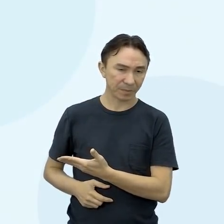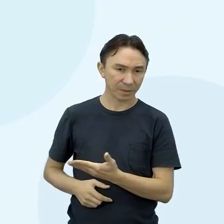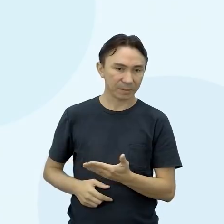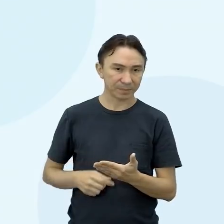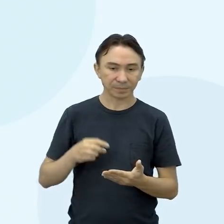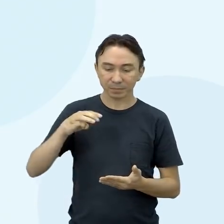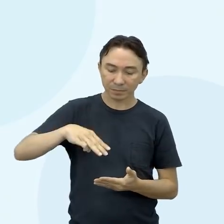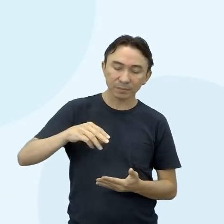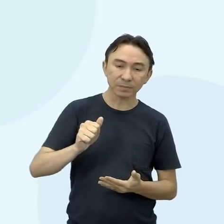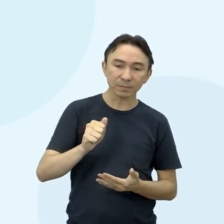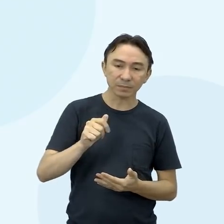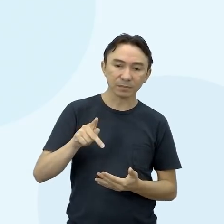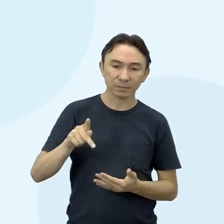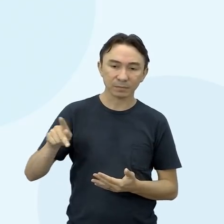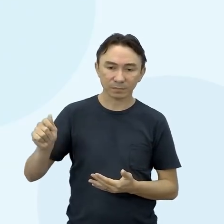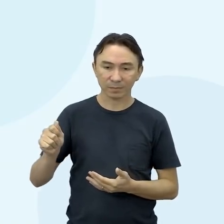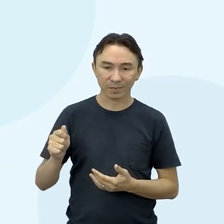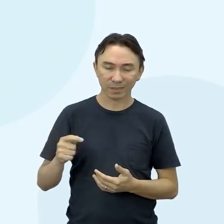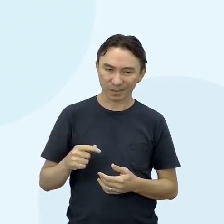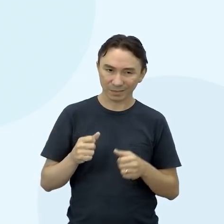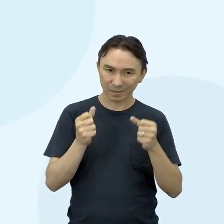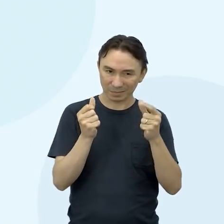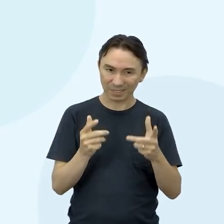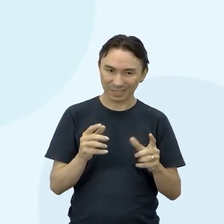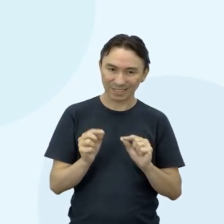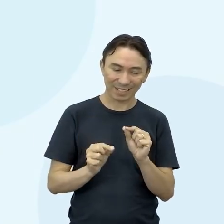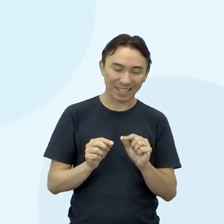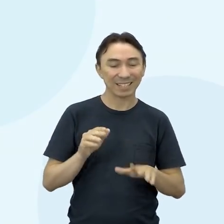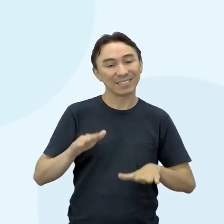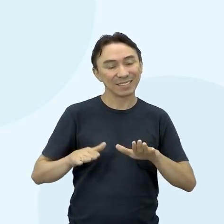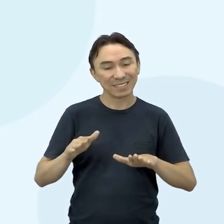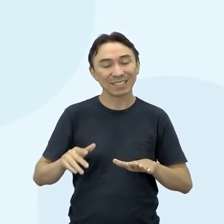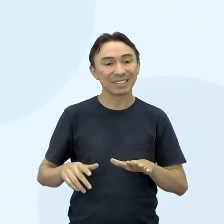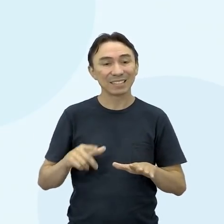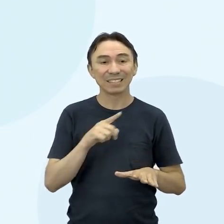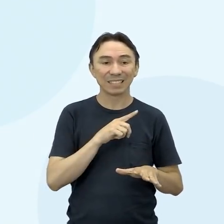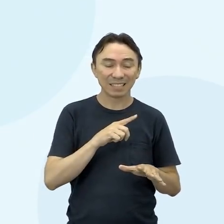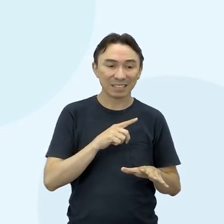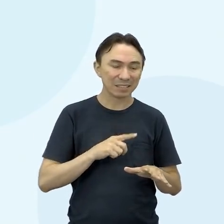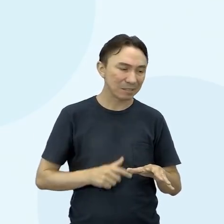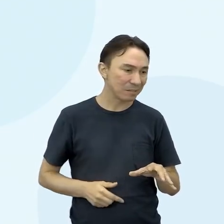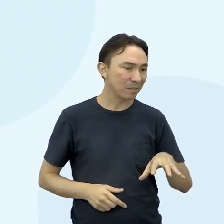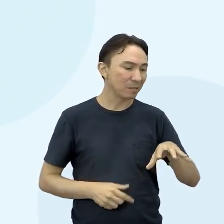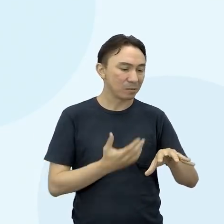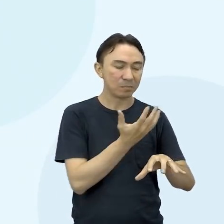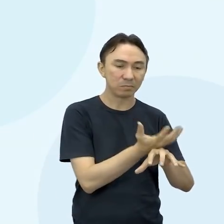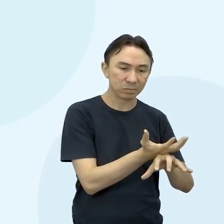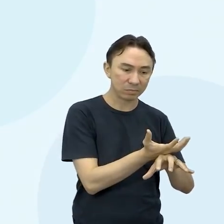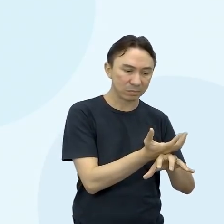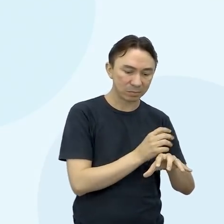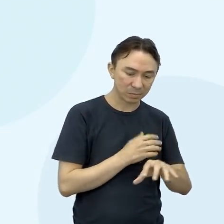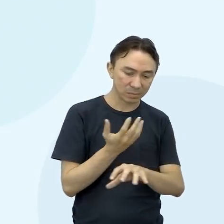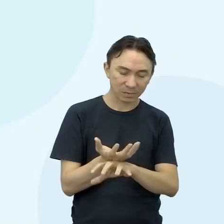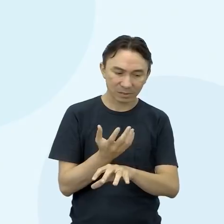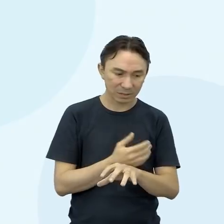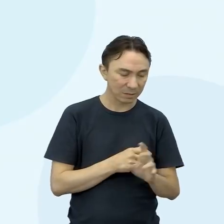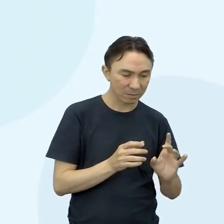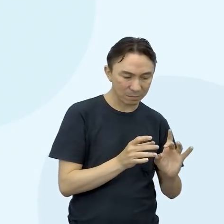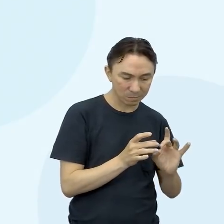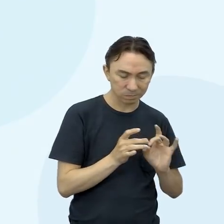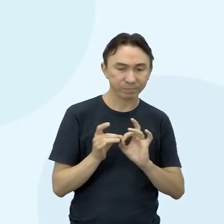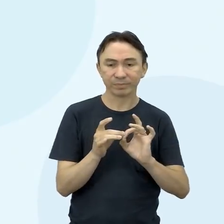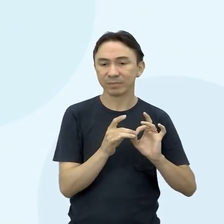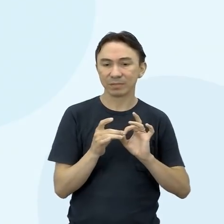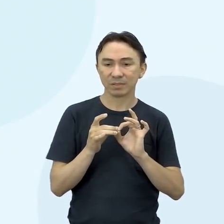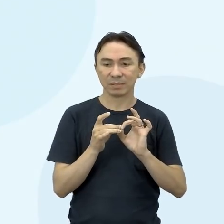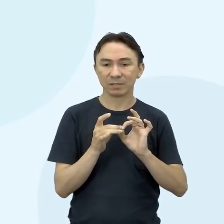que às vezes acontece de você ter um determinado componente que não se integra com todos os outros componentes. São